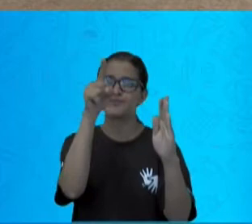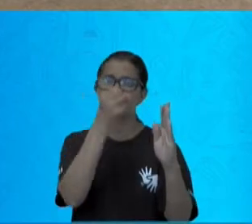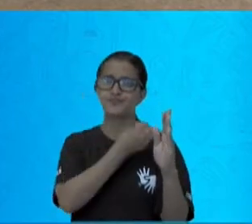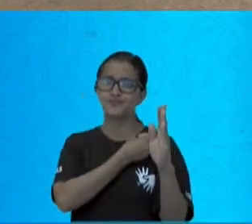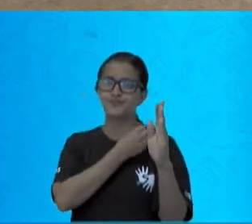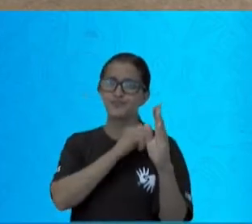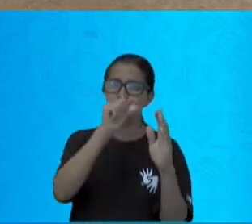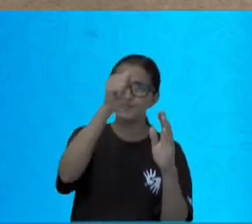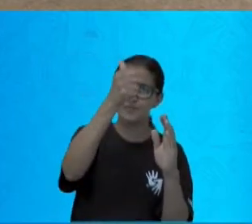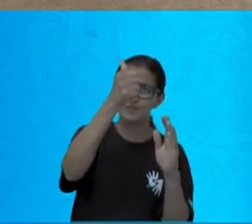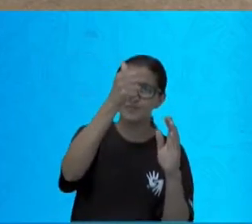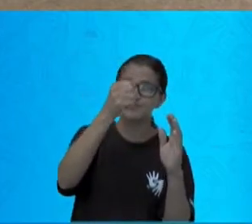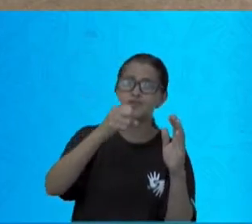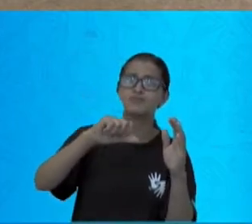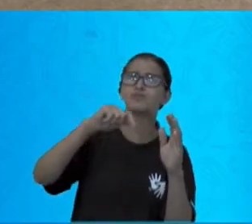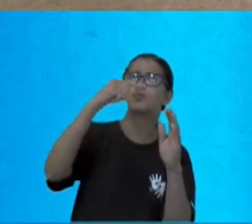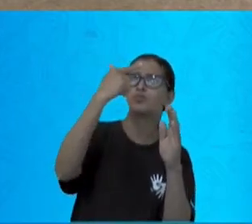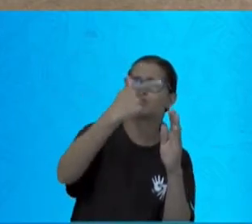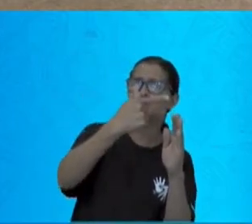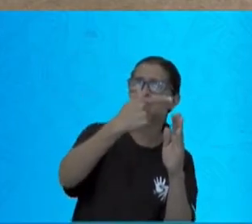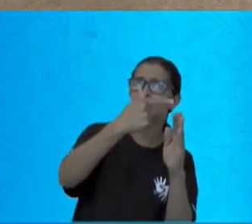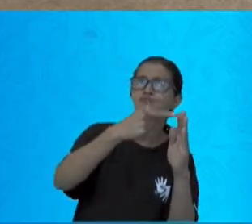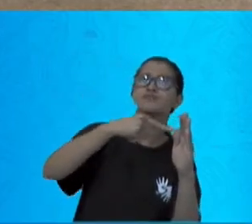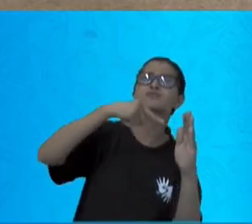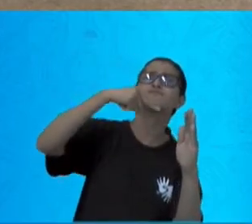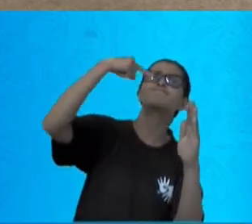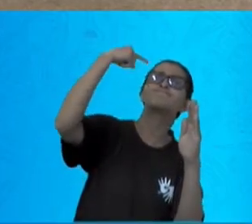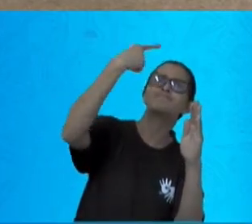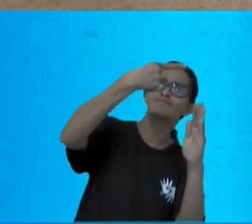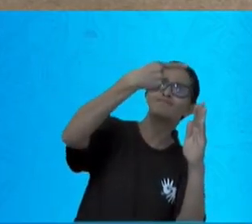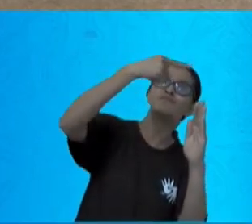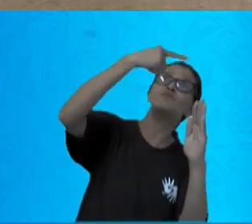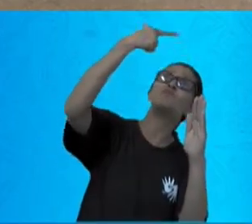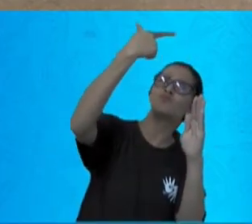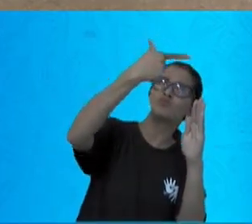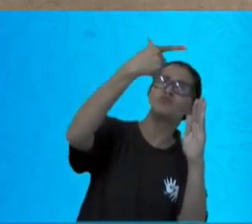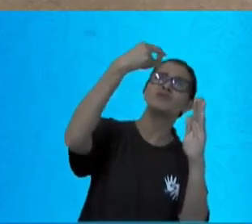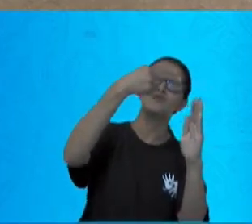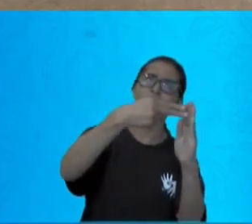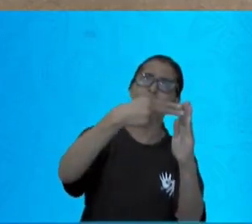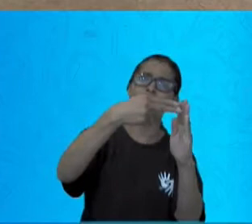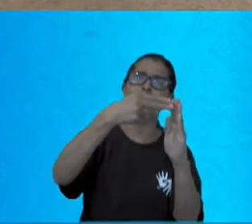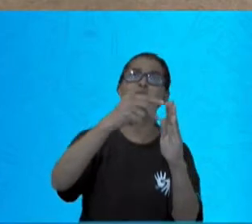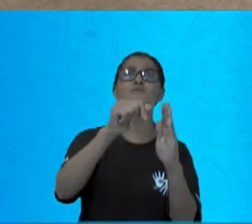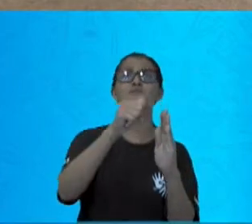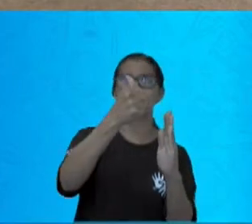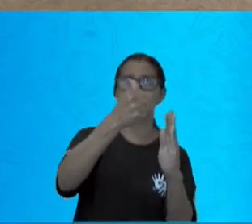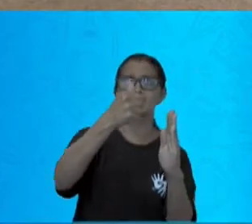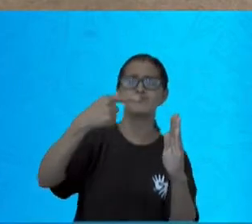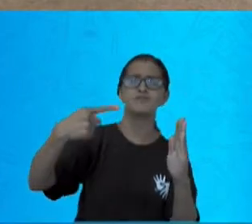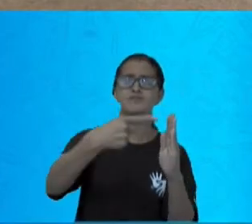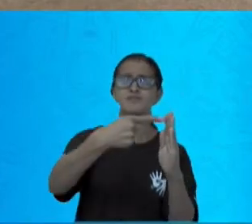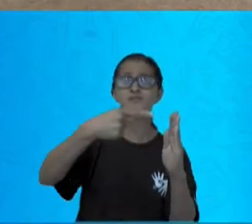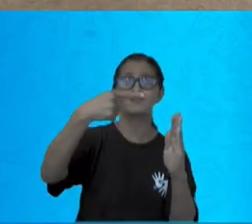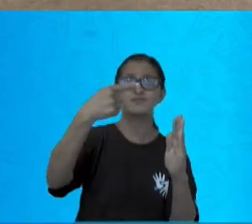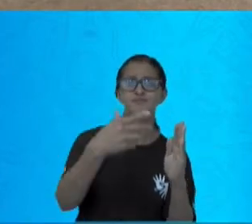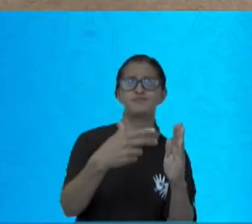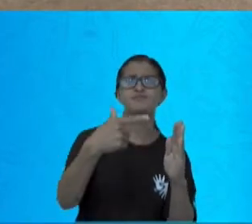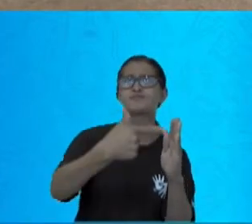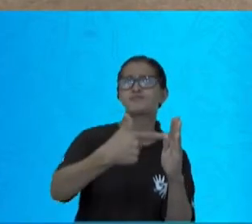2. Qual é o inverso de 2? Então, veja bem. Se eu pegar